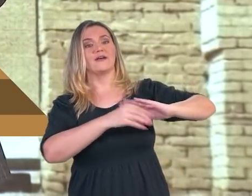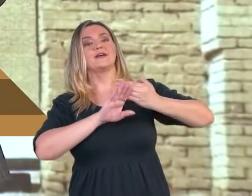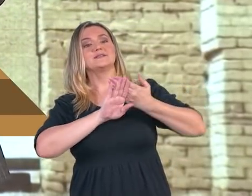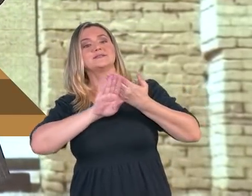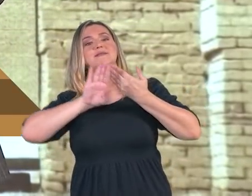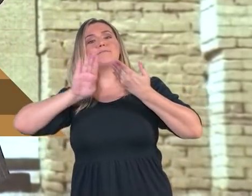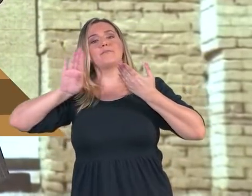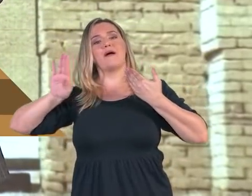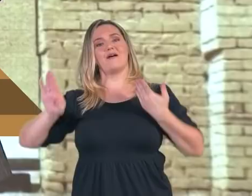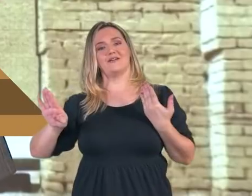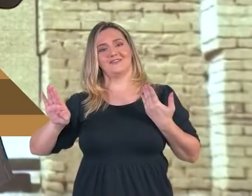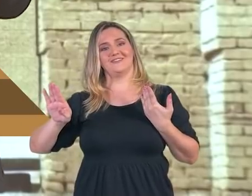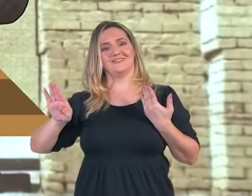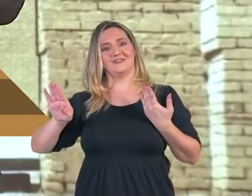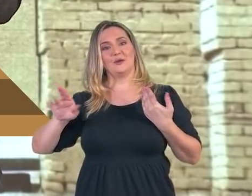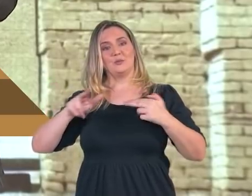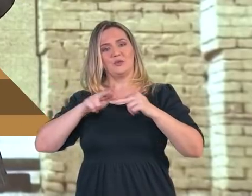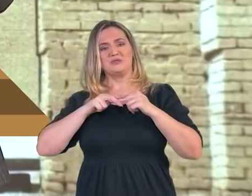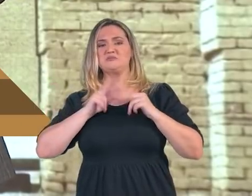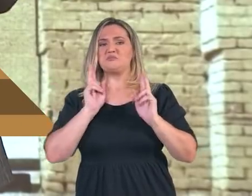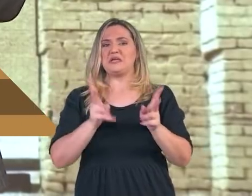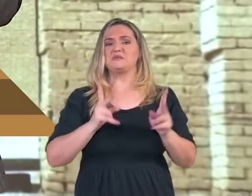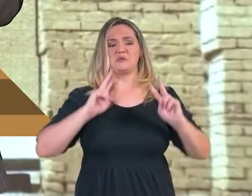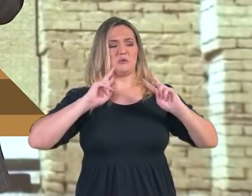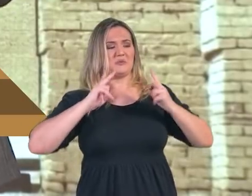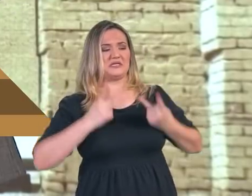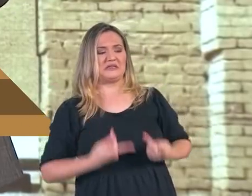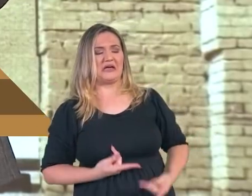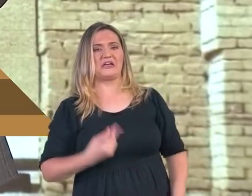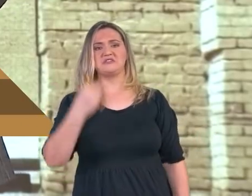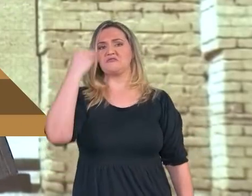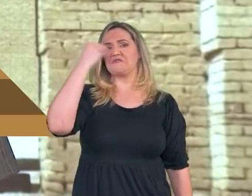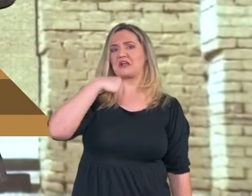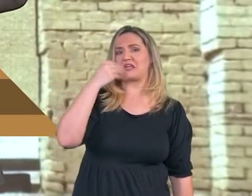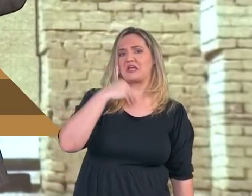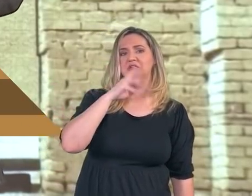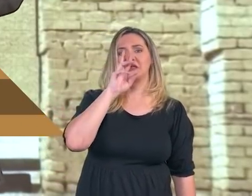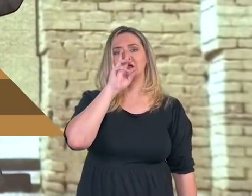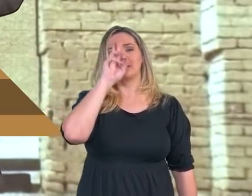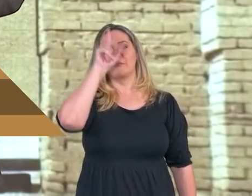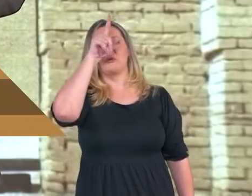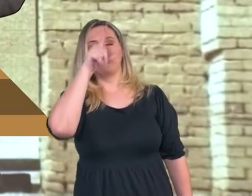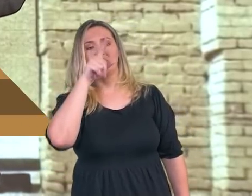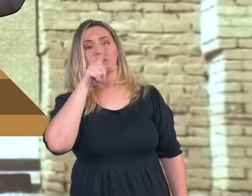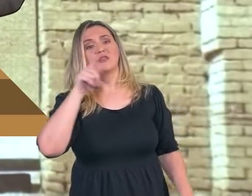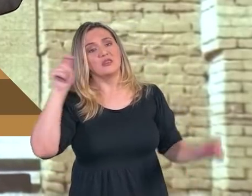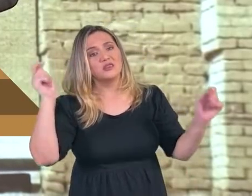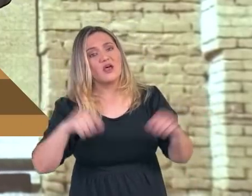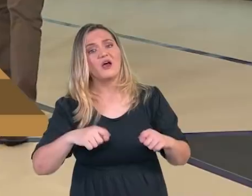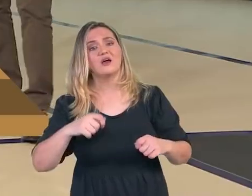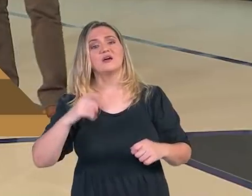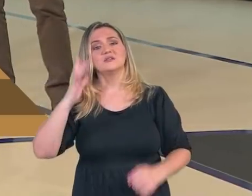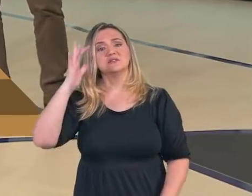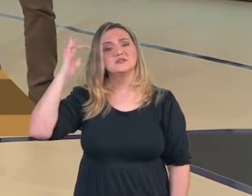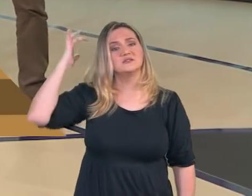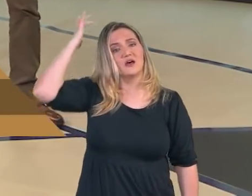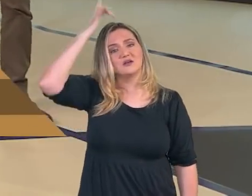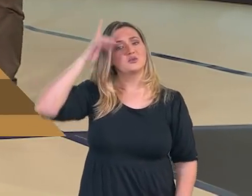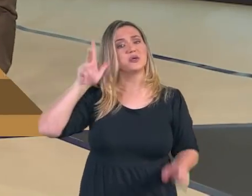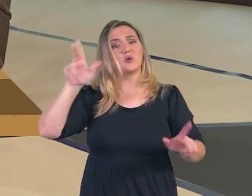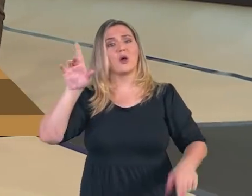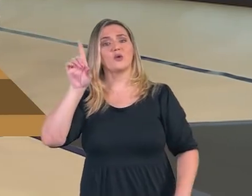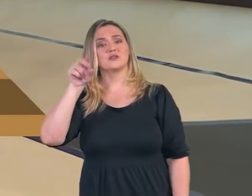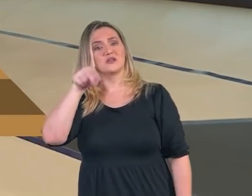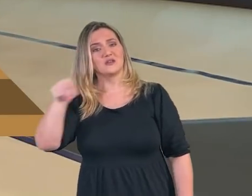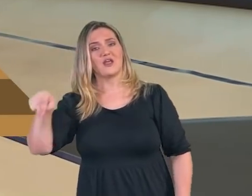a despeito de sua humanidade e debilidade, pode ser tão santo como Daniel. Nós somos santos